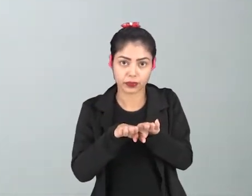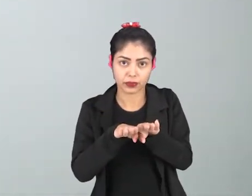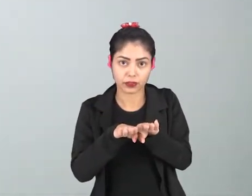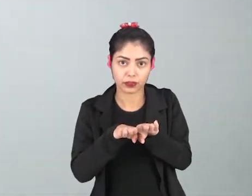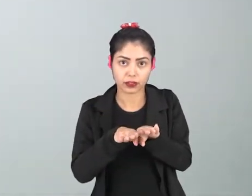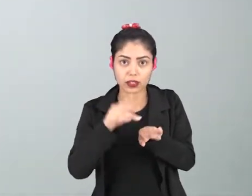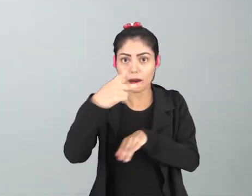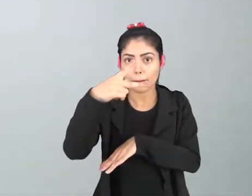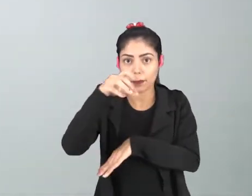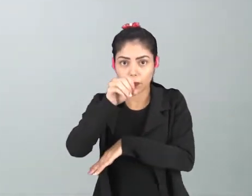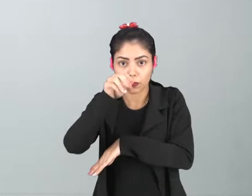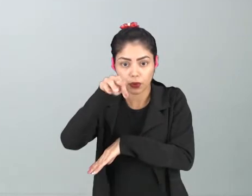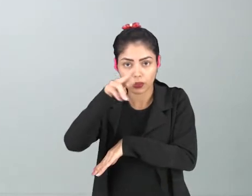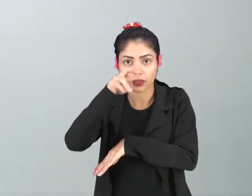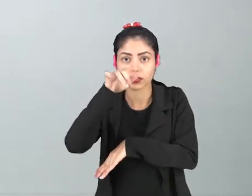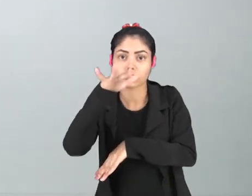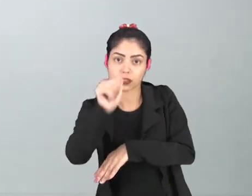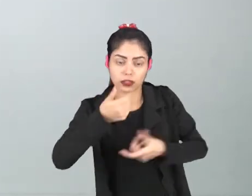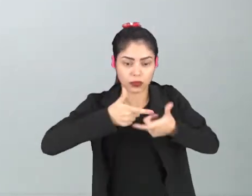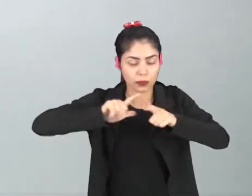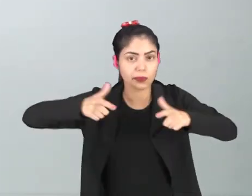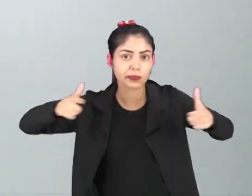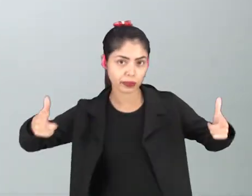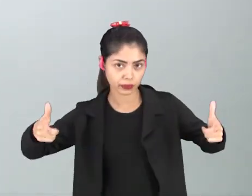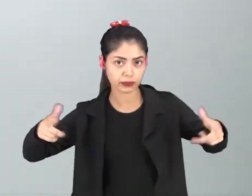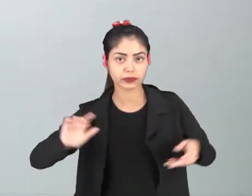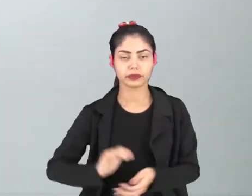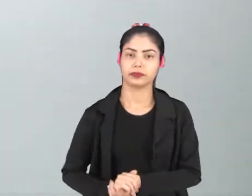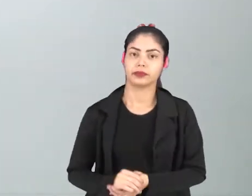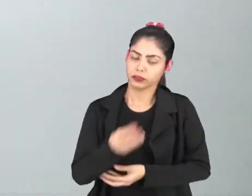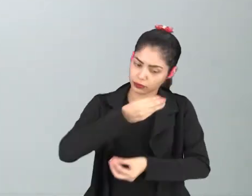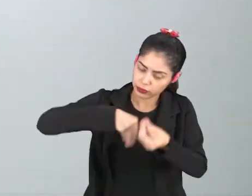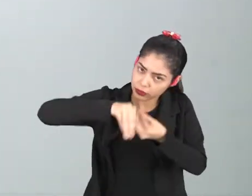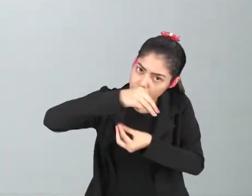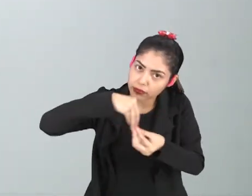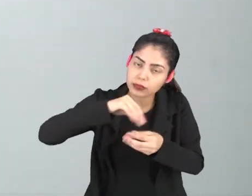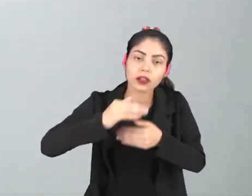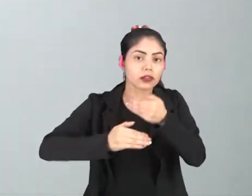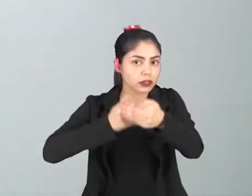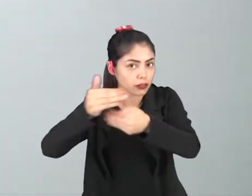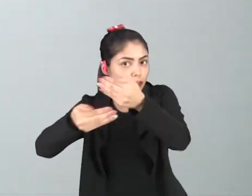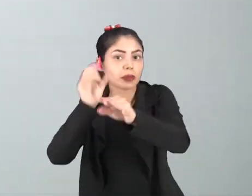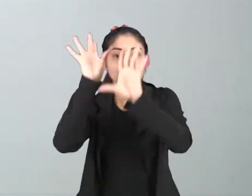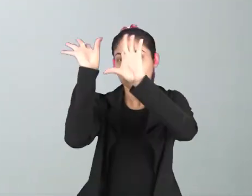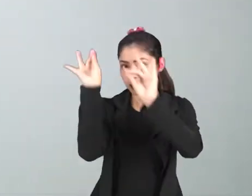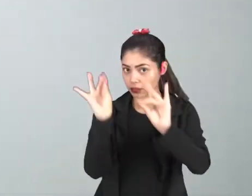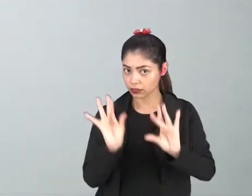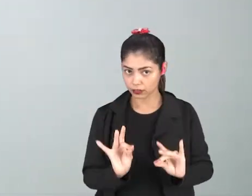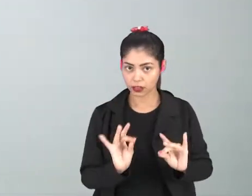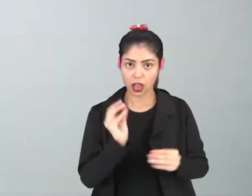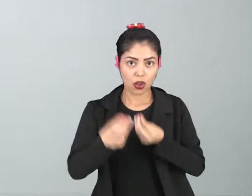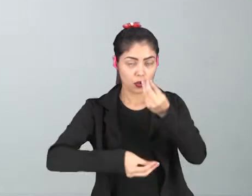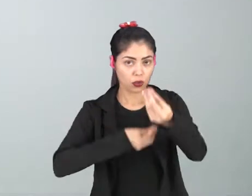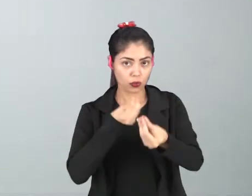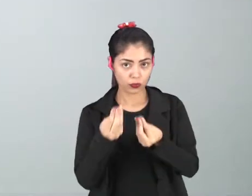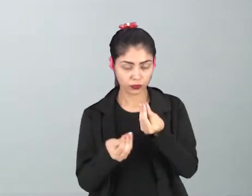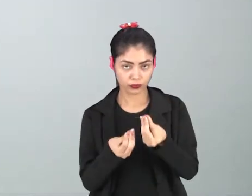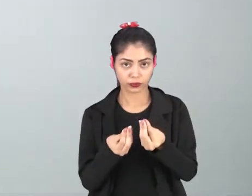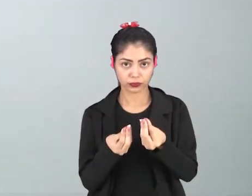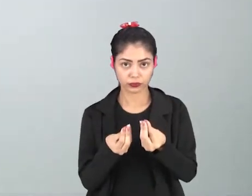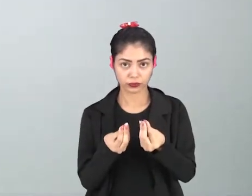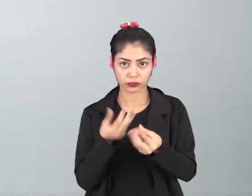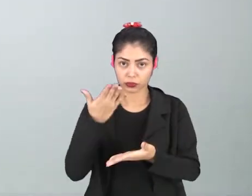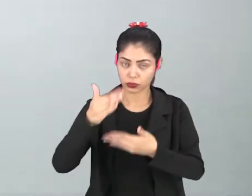das potências, o crescimento das potências e o desenvolvimento de cada uma delas conforme